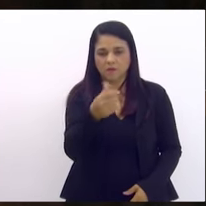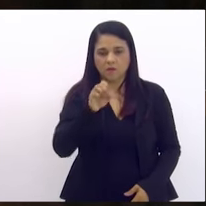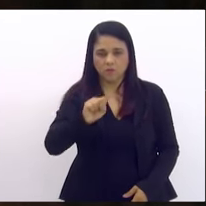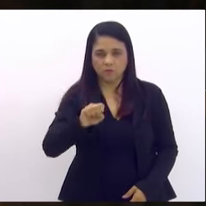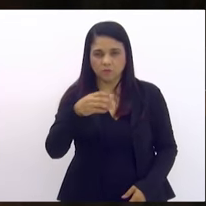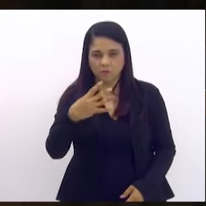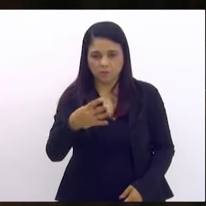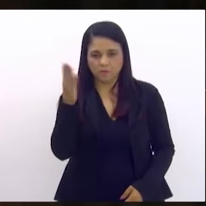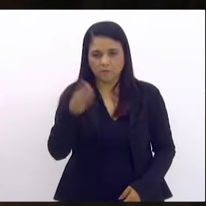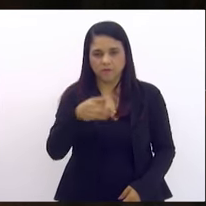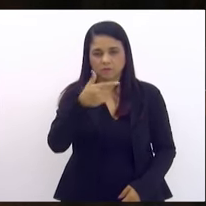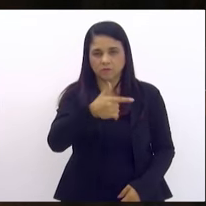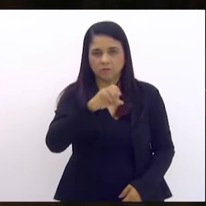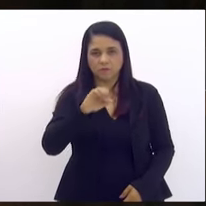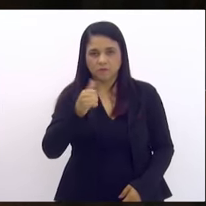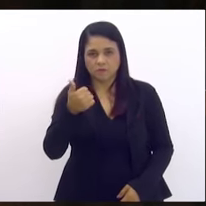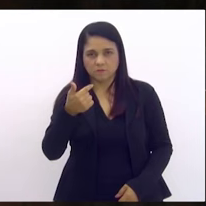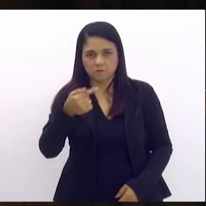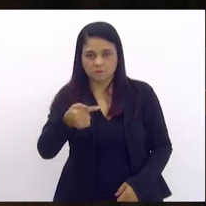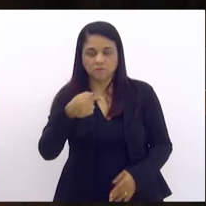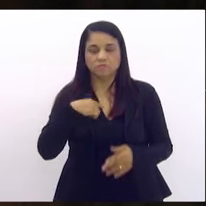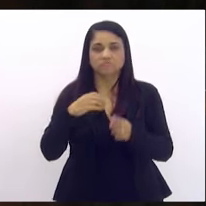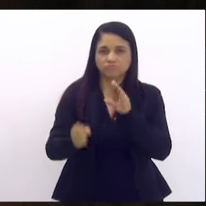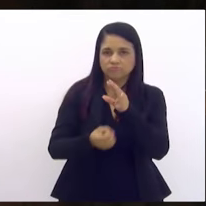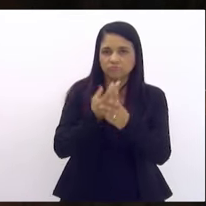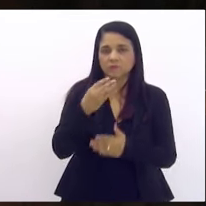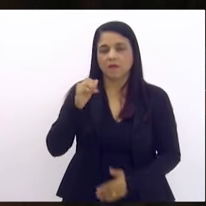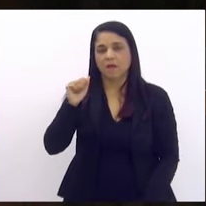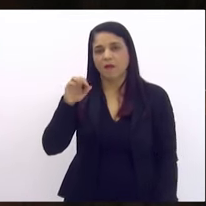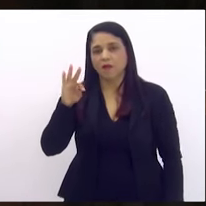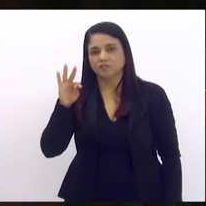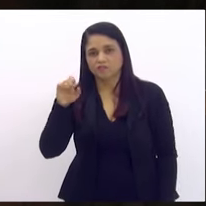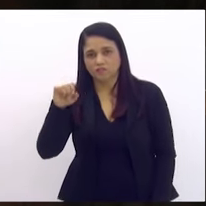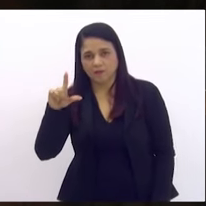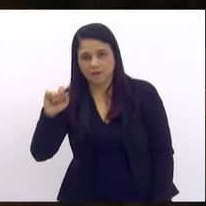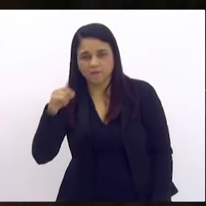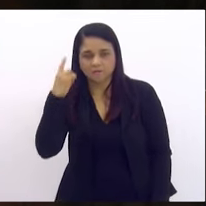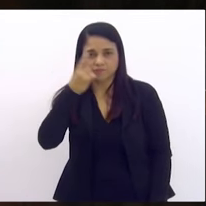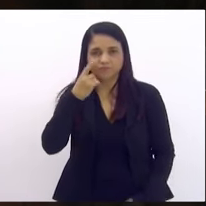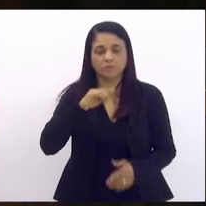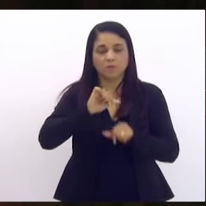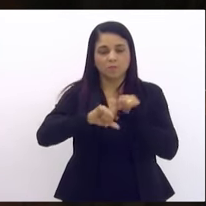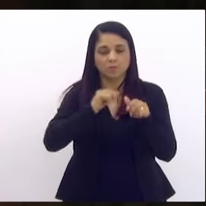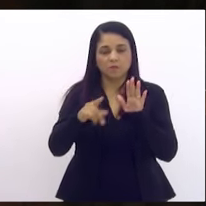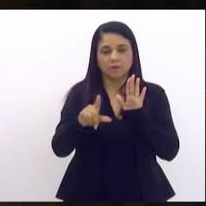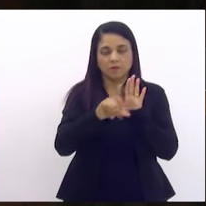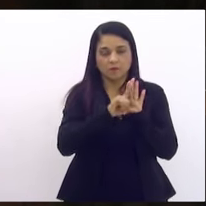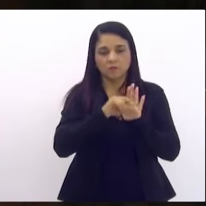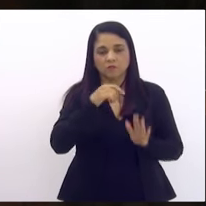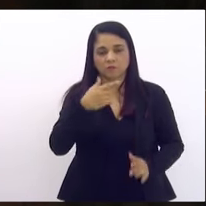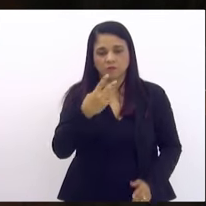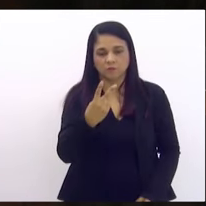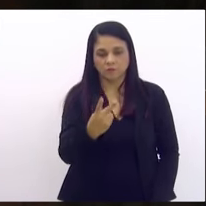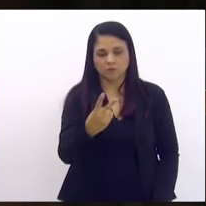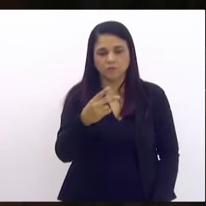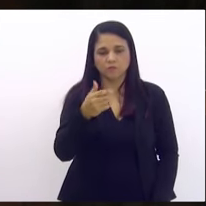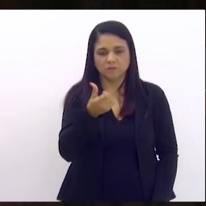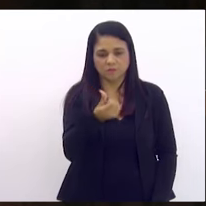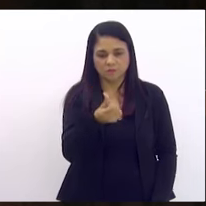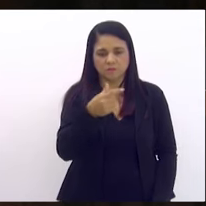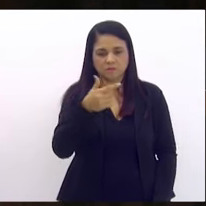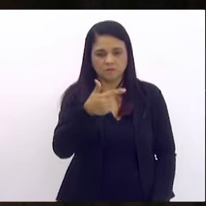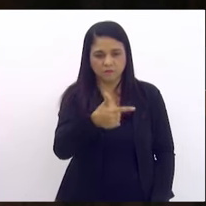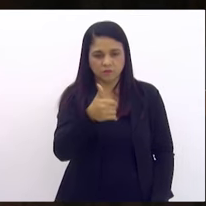2017 de autoria do deputado Nunes que altera a lei número 2621 de 11 de Setembro de